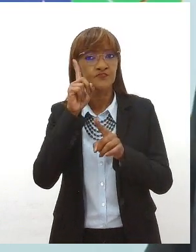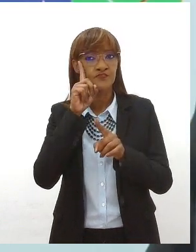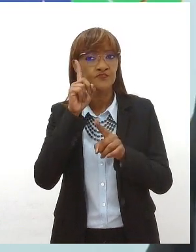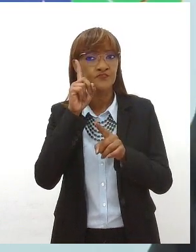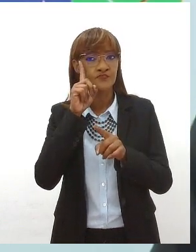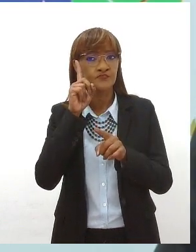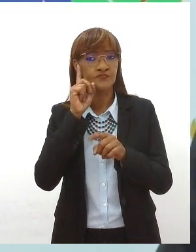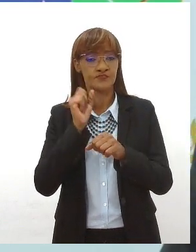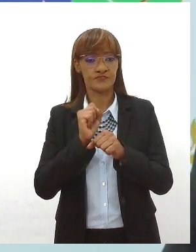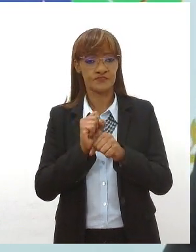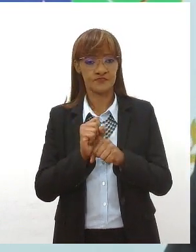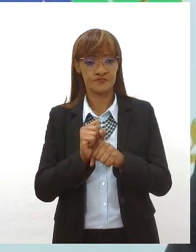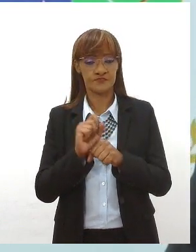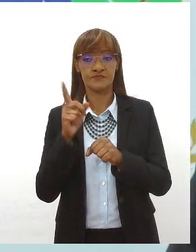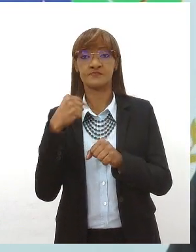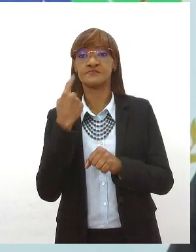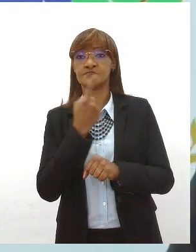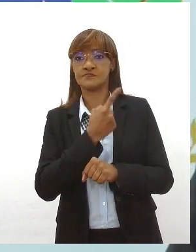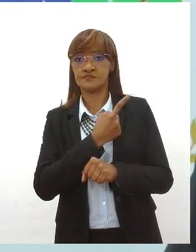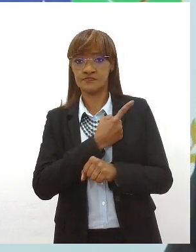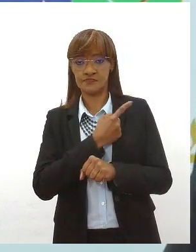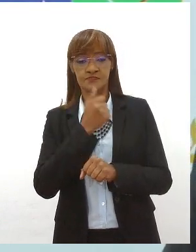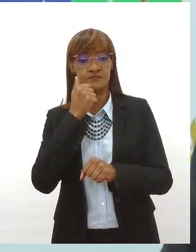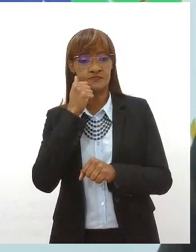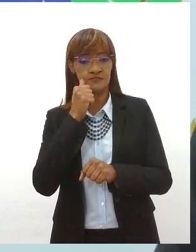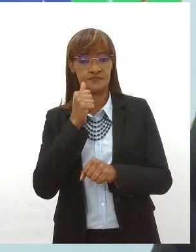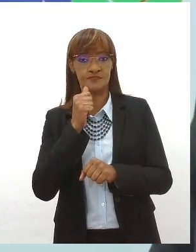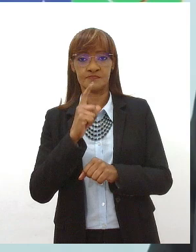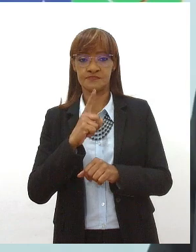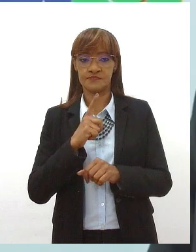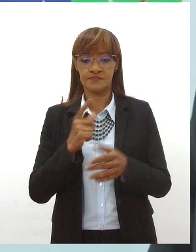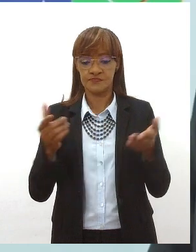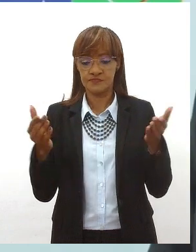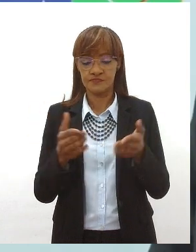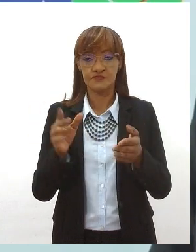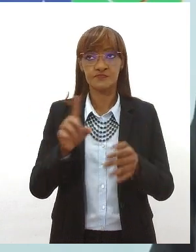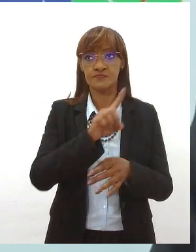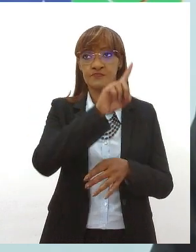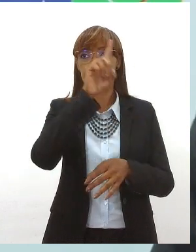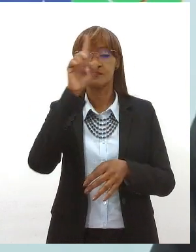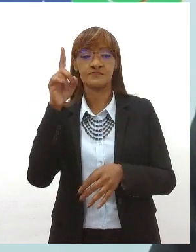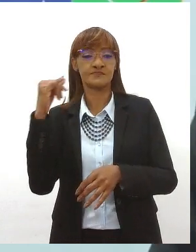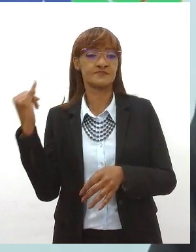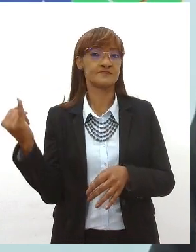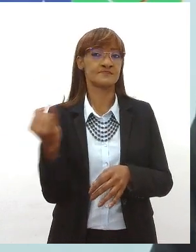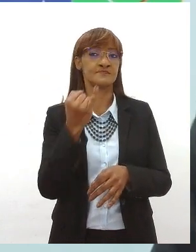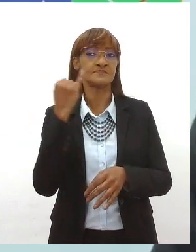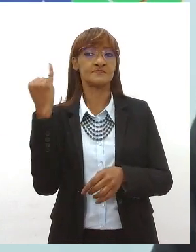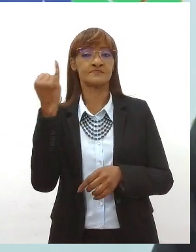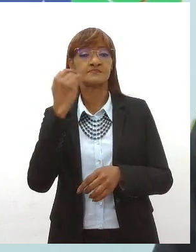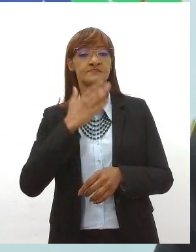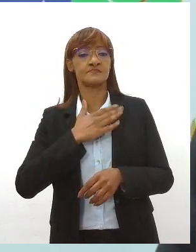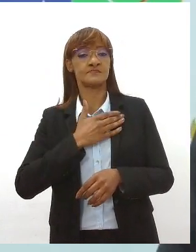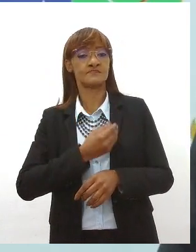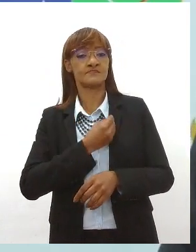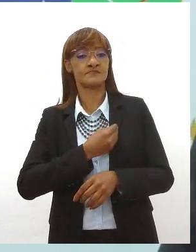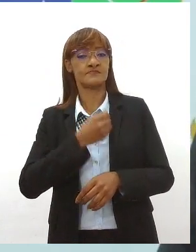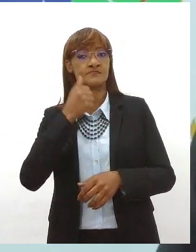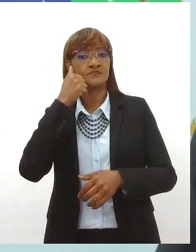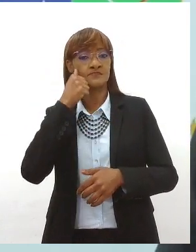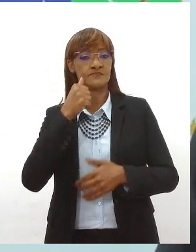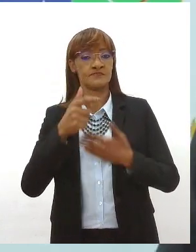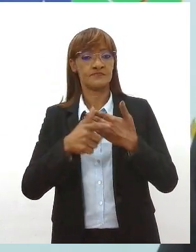mulheres. E é que hoje é um dia ímpar na minha história de vida. Como mulher, como defensora,